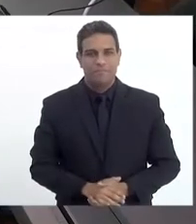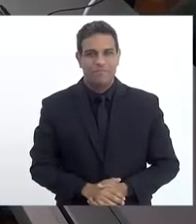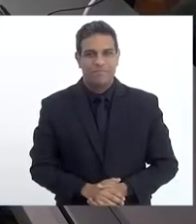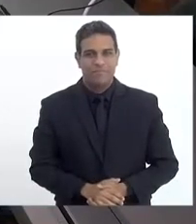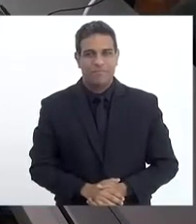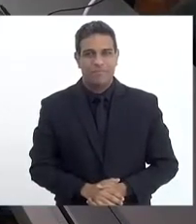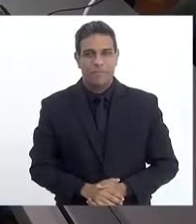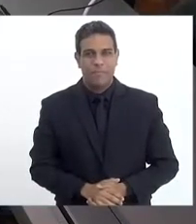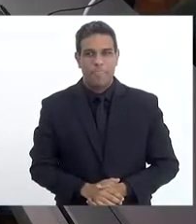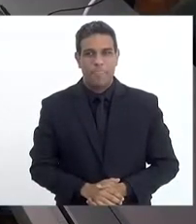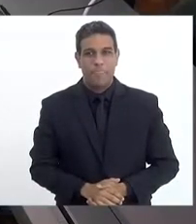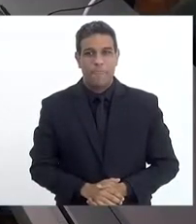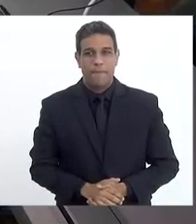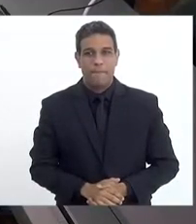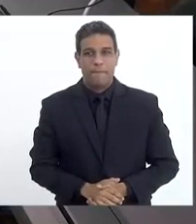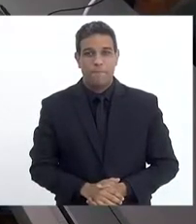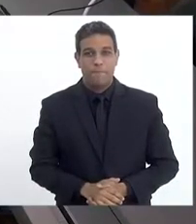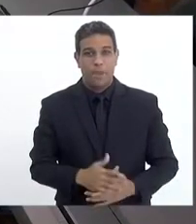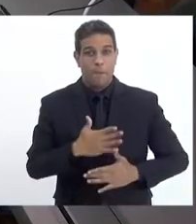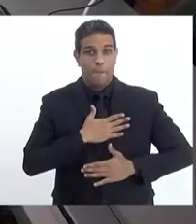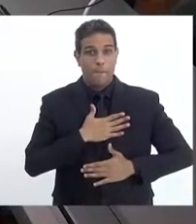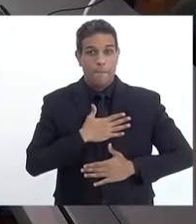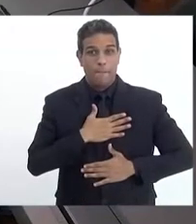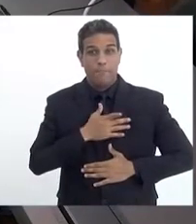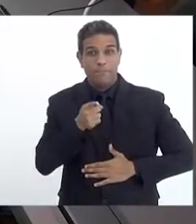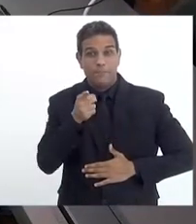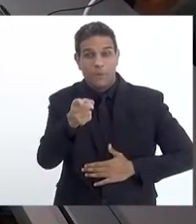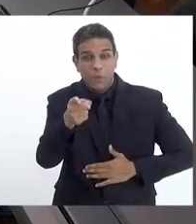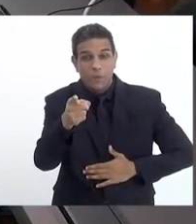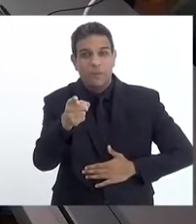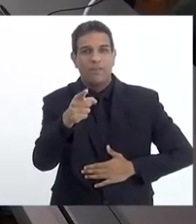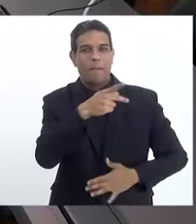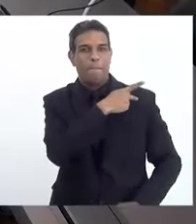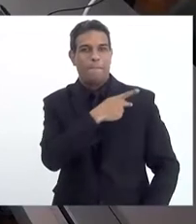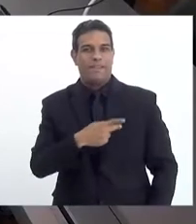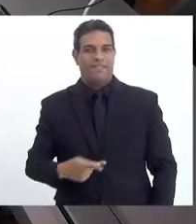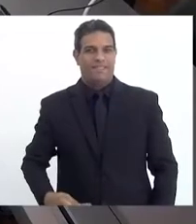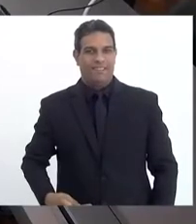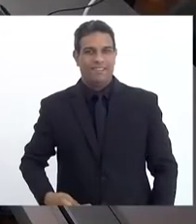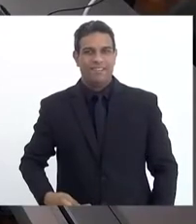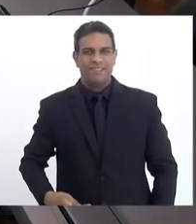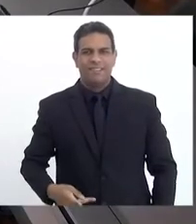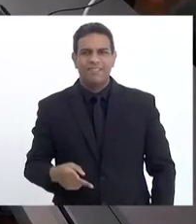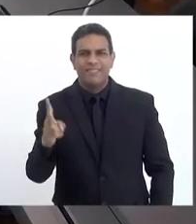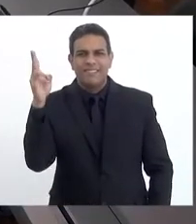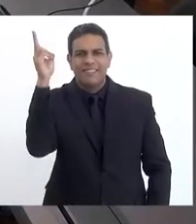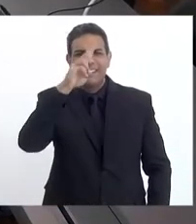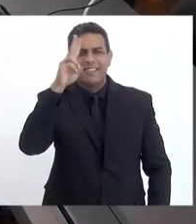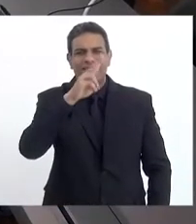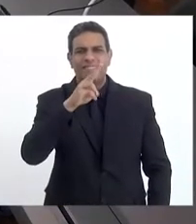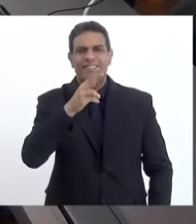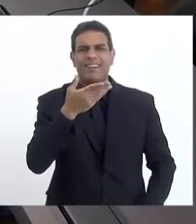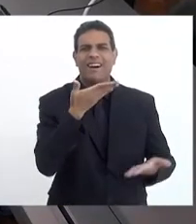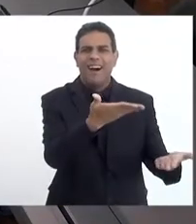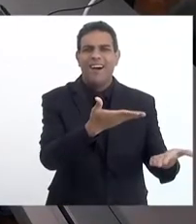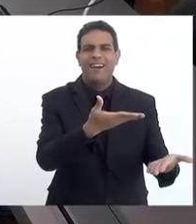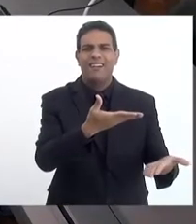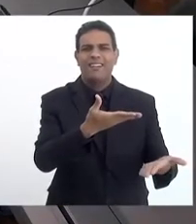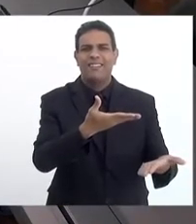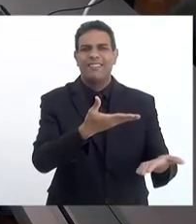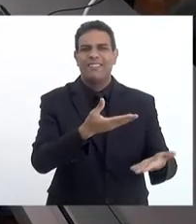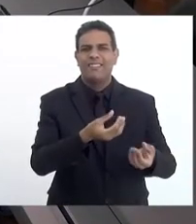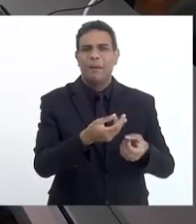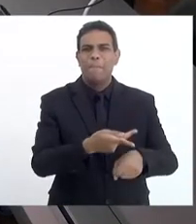Em tempos de... Não, o nosso presidente não, o André Celiano. André Celiano, dando medalha para o fuzileiro. Ele está marinheiro demais ultimamente. Né?